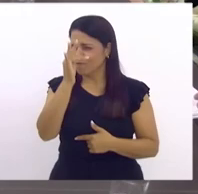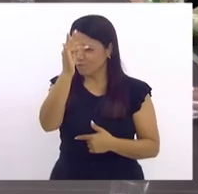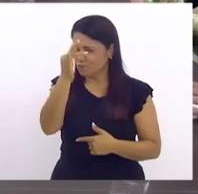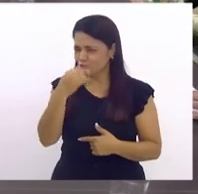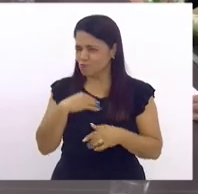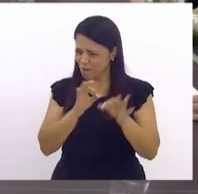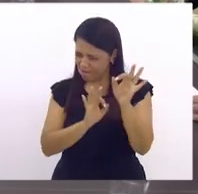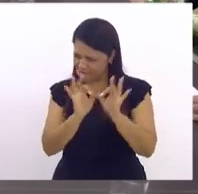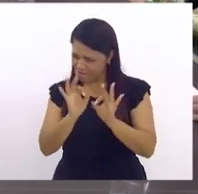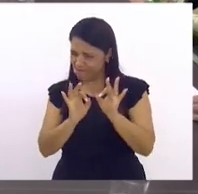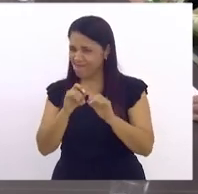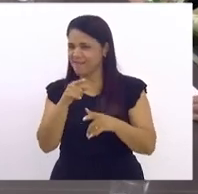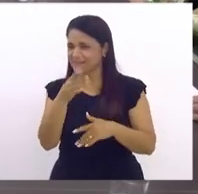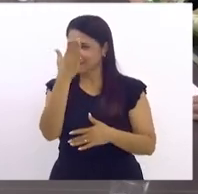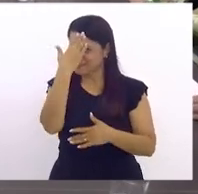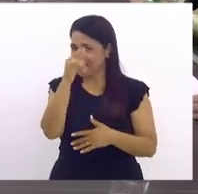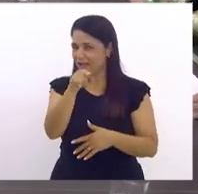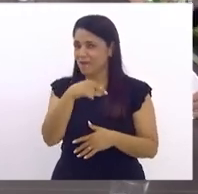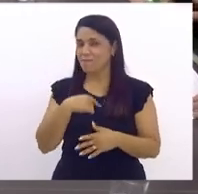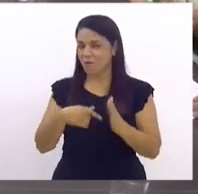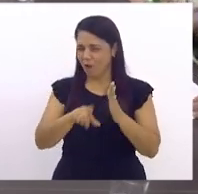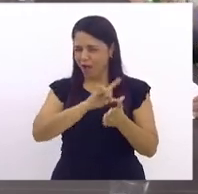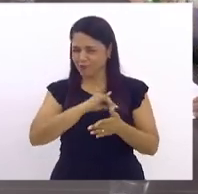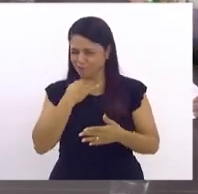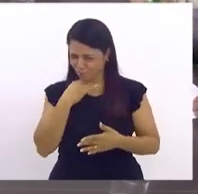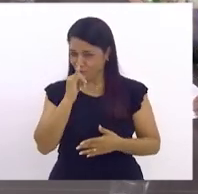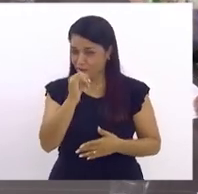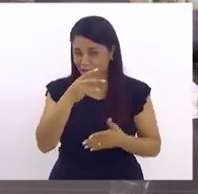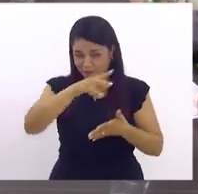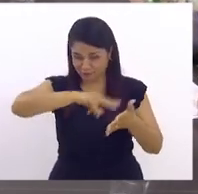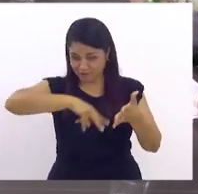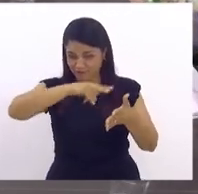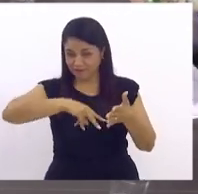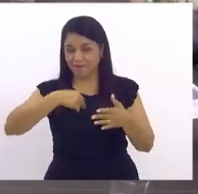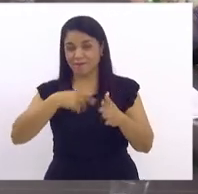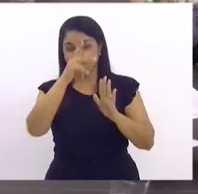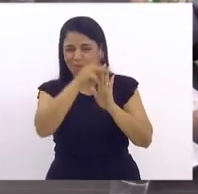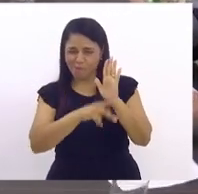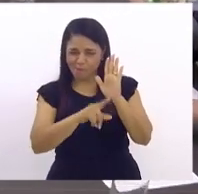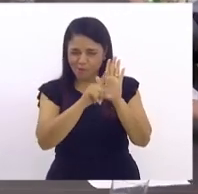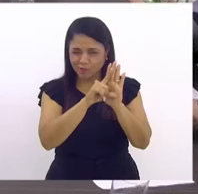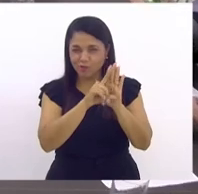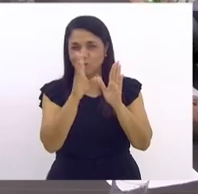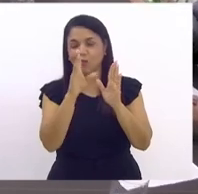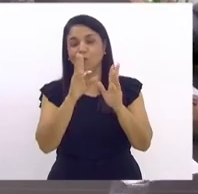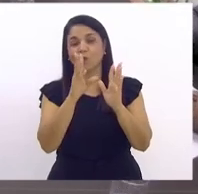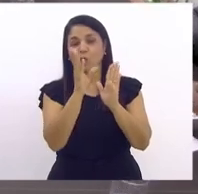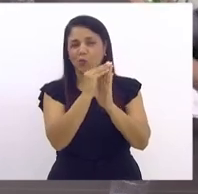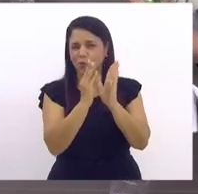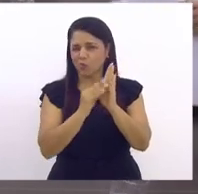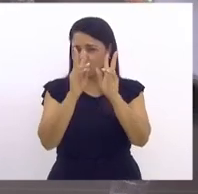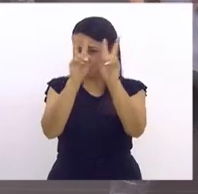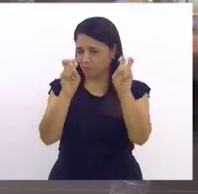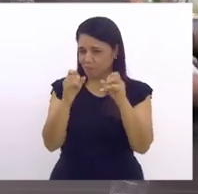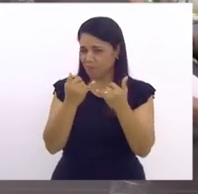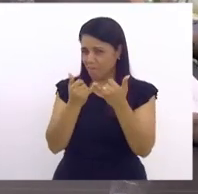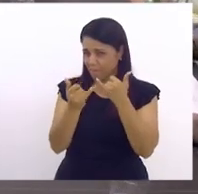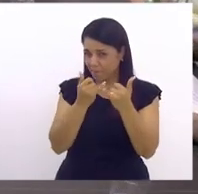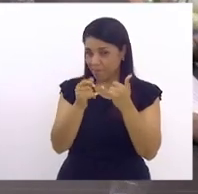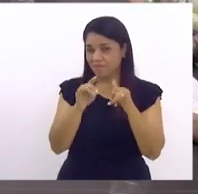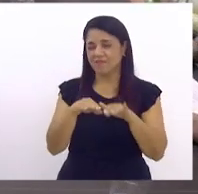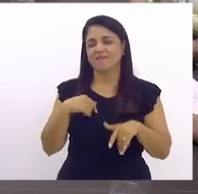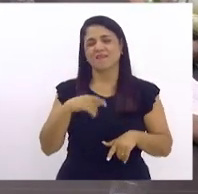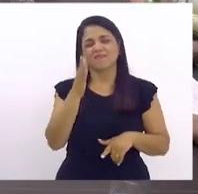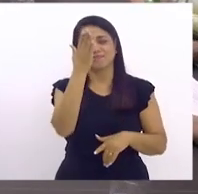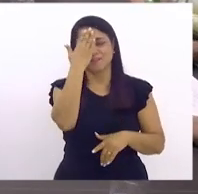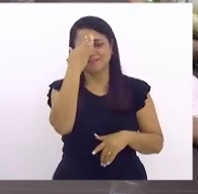sei? Eu vou falar antes. Antes de ler outro projeto de conteúdo parecido, começo a falar assim, olha, este projeto eu já sei que